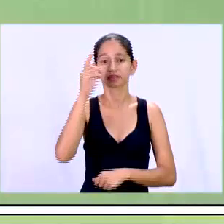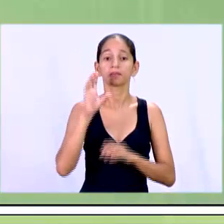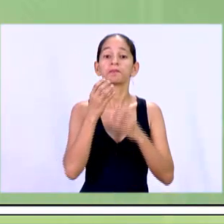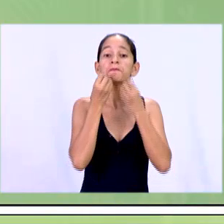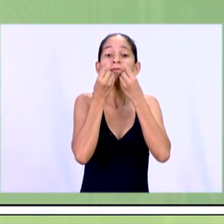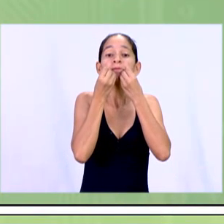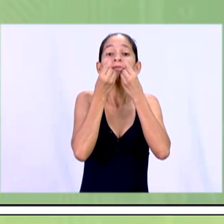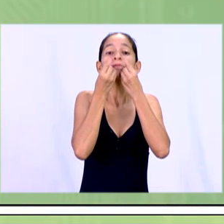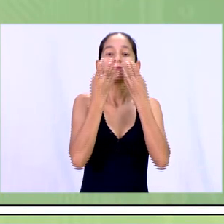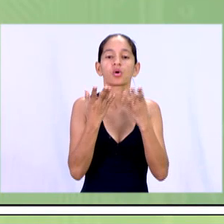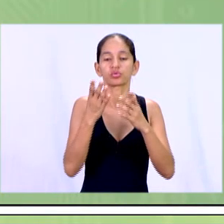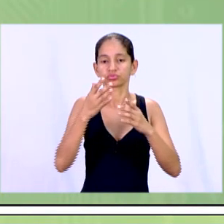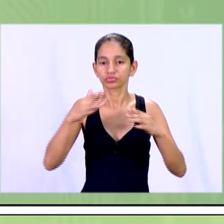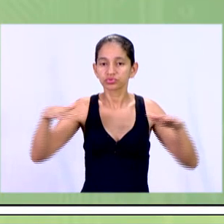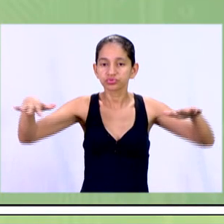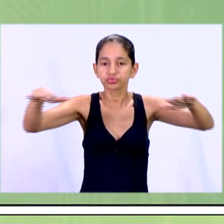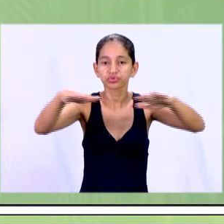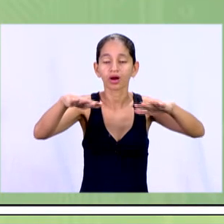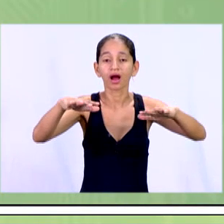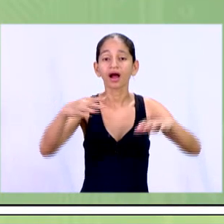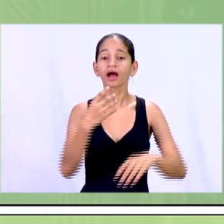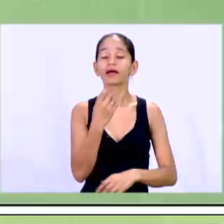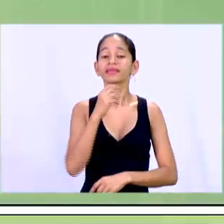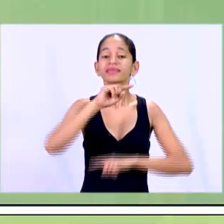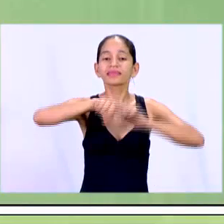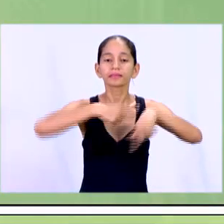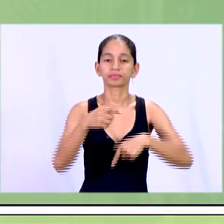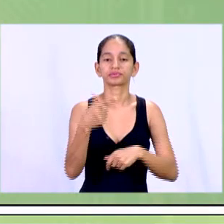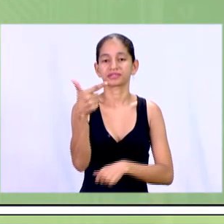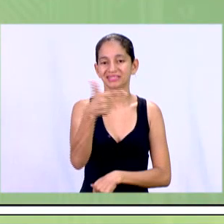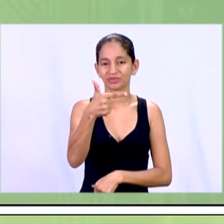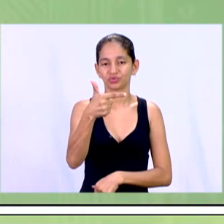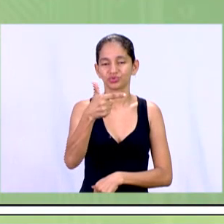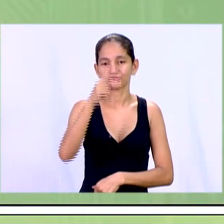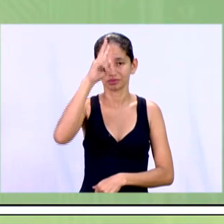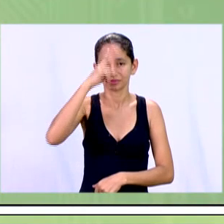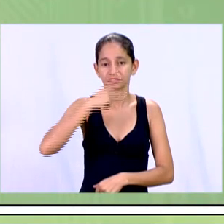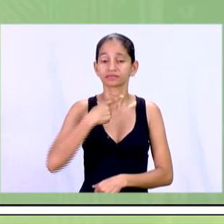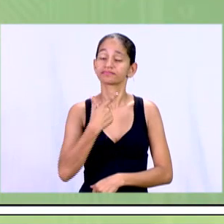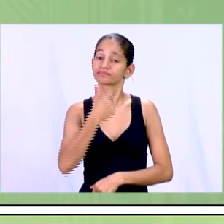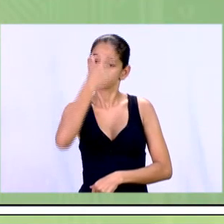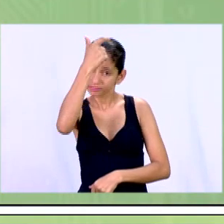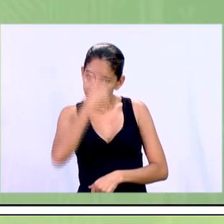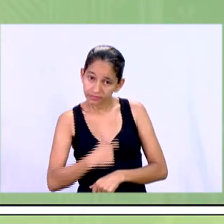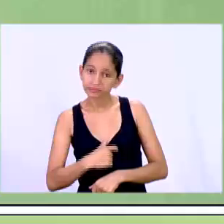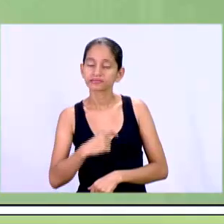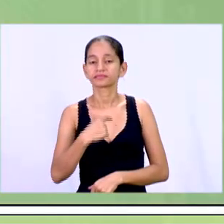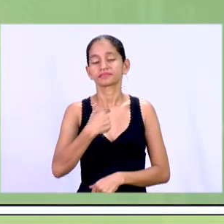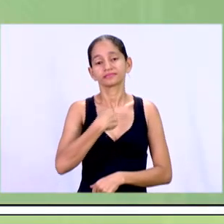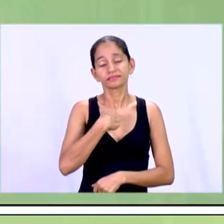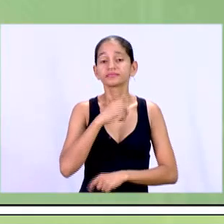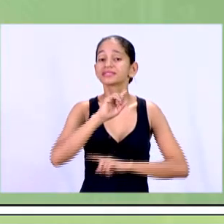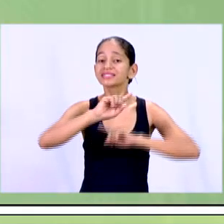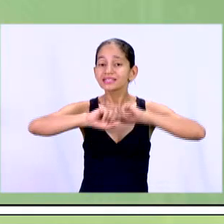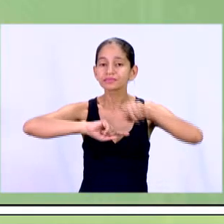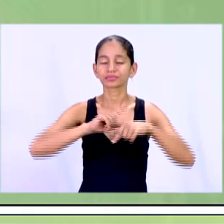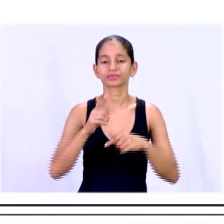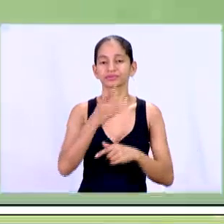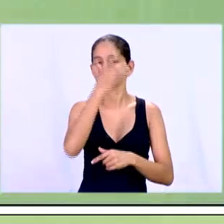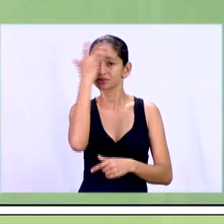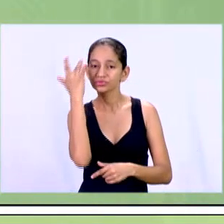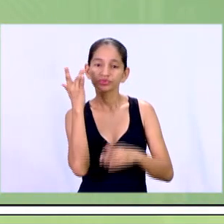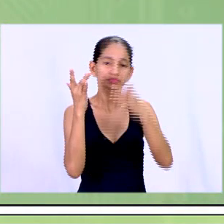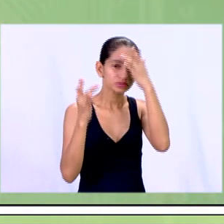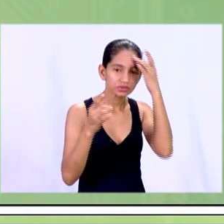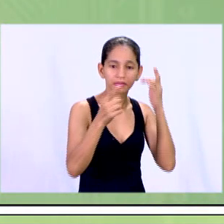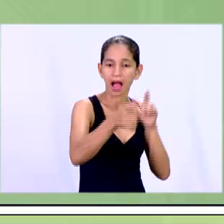pensando eticamente, agindo eticamente com todos os seus stakeholders, né? Todos aqueles que participam da